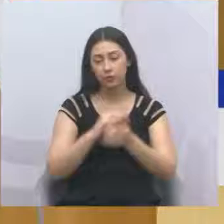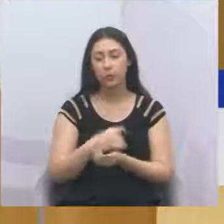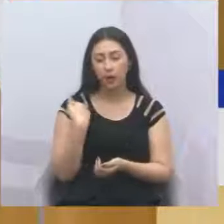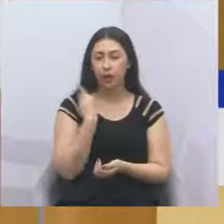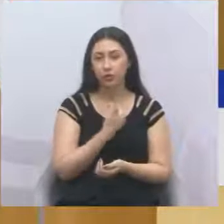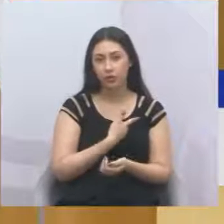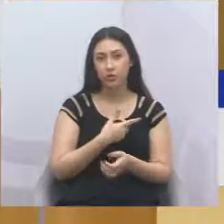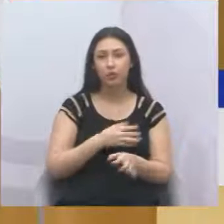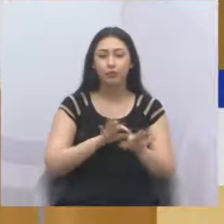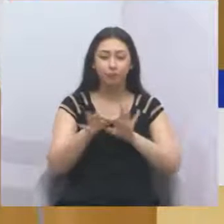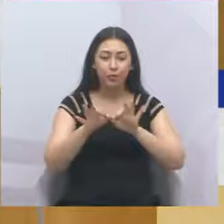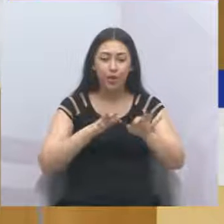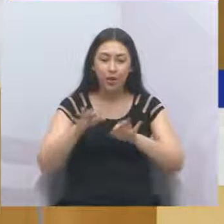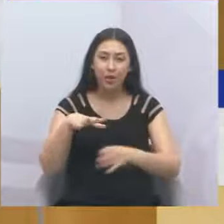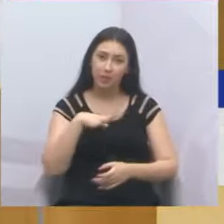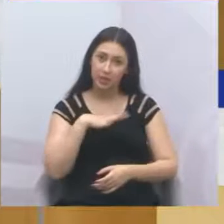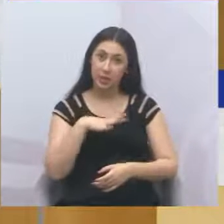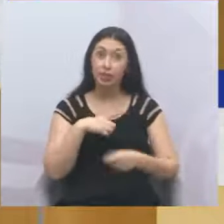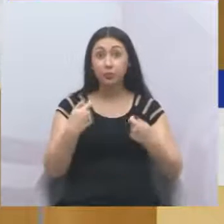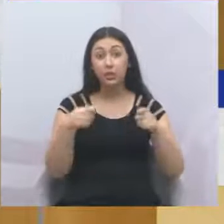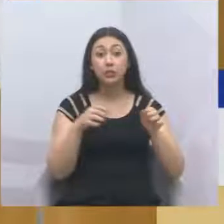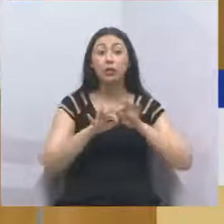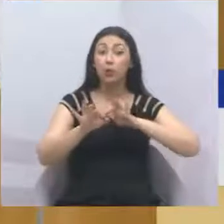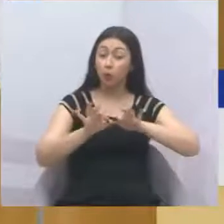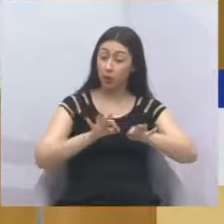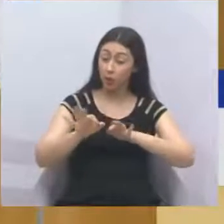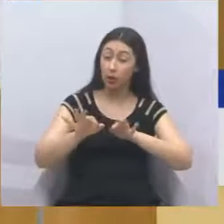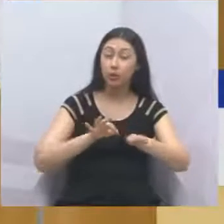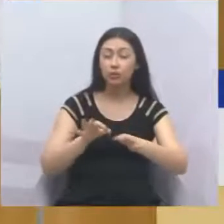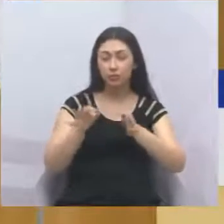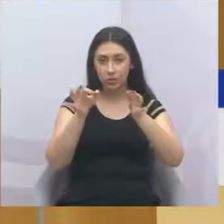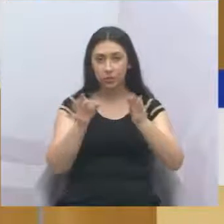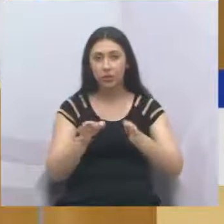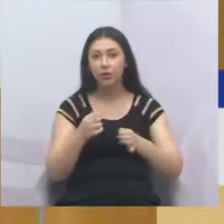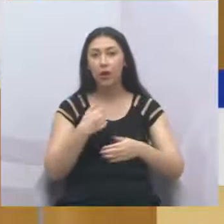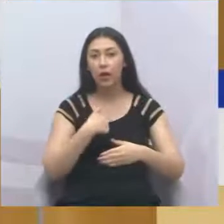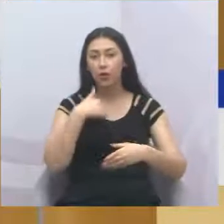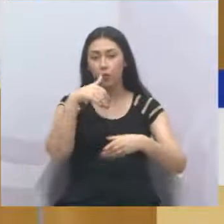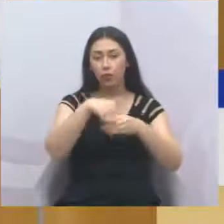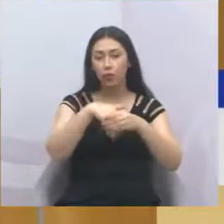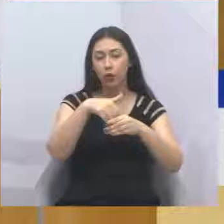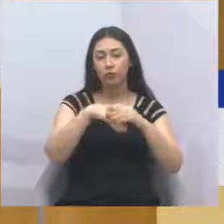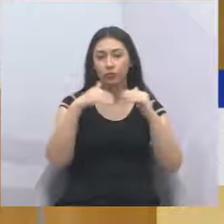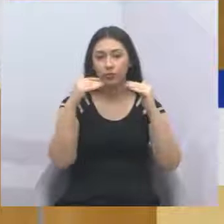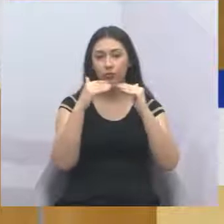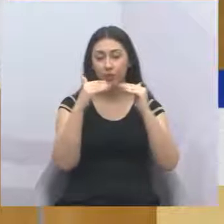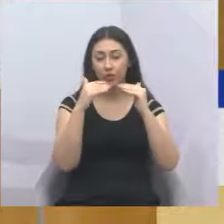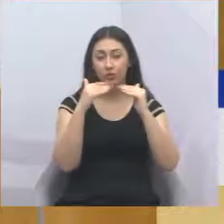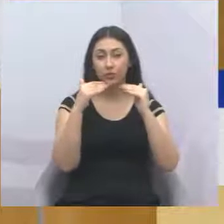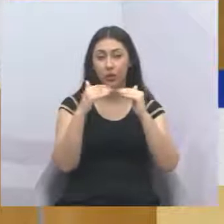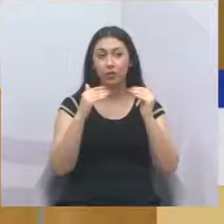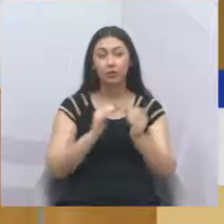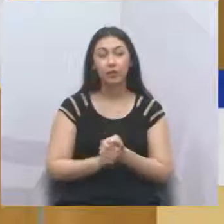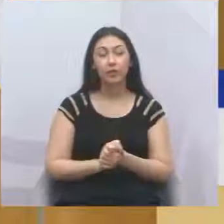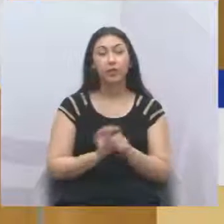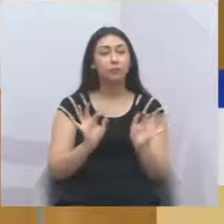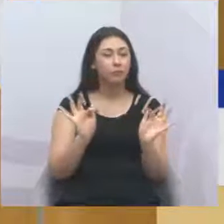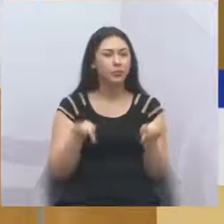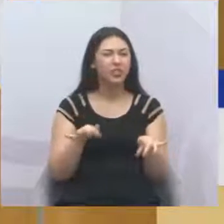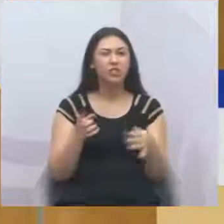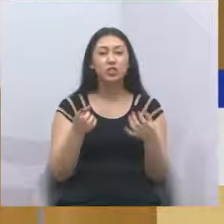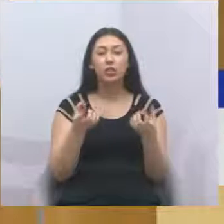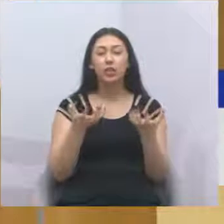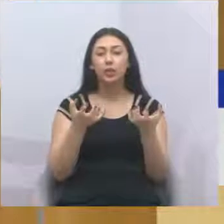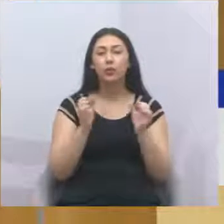que a gente constrói uma cidade, de forma organizada e planejada. Então, meu voto aqui será favorável. E, por fim, só